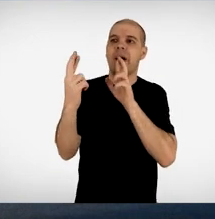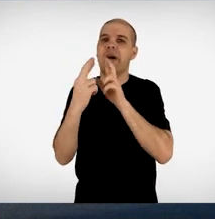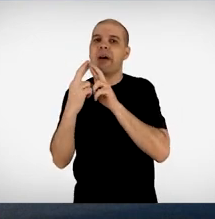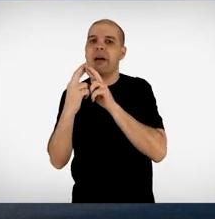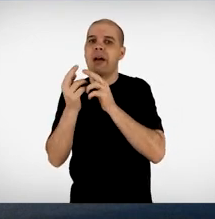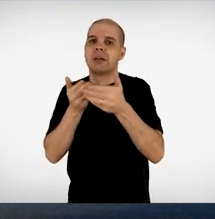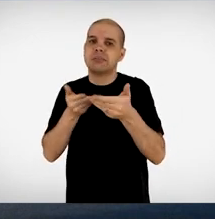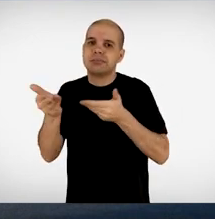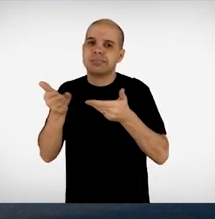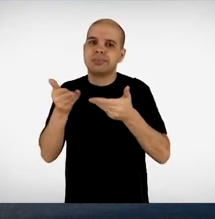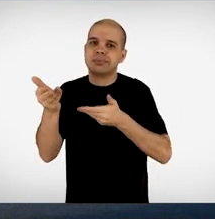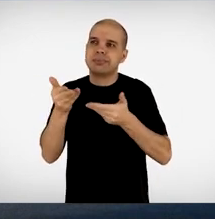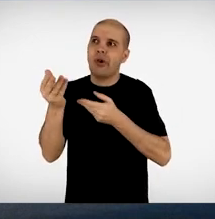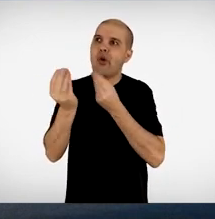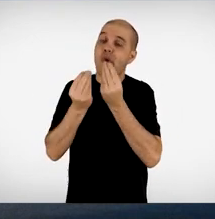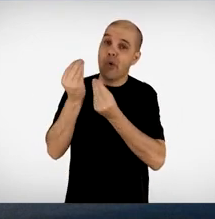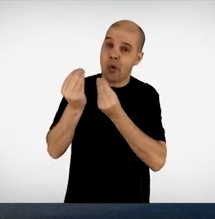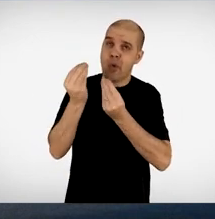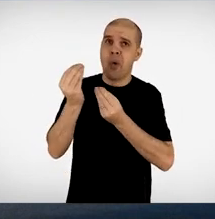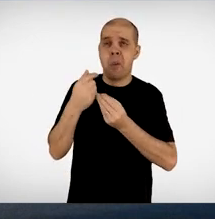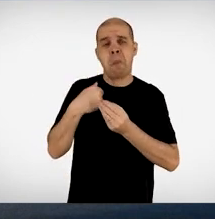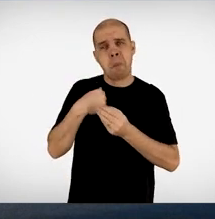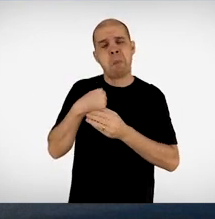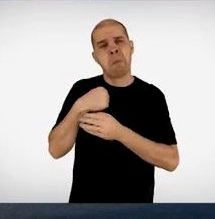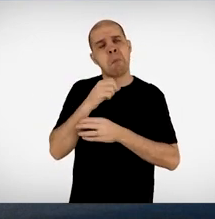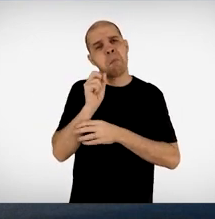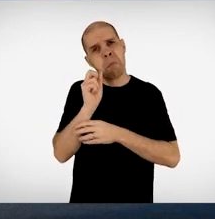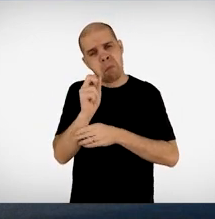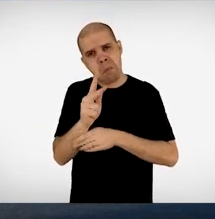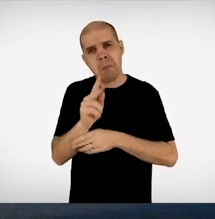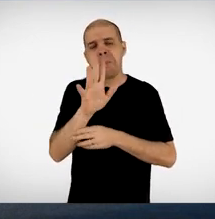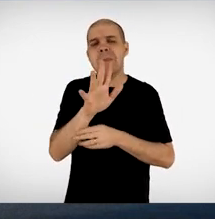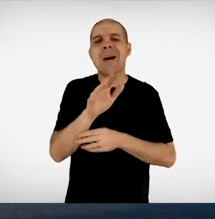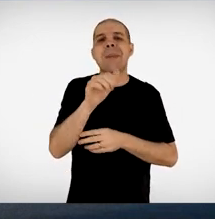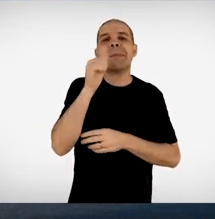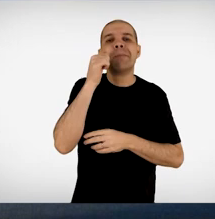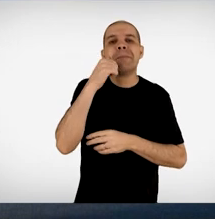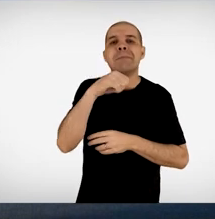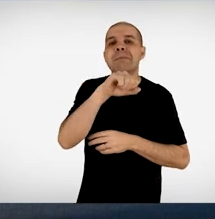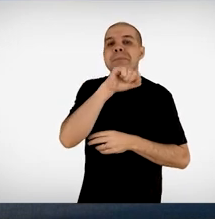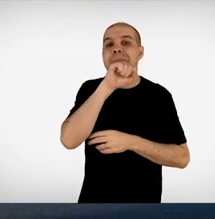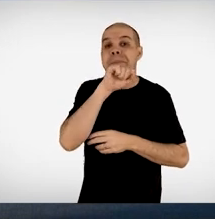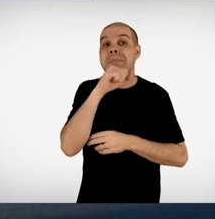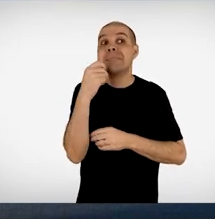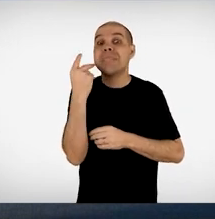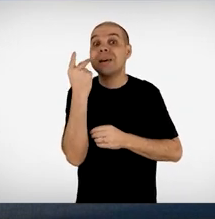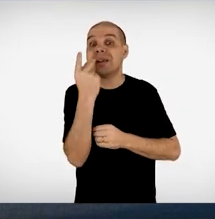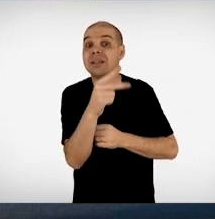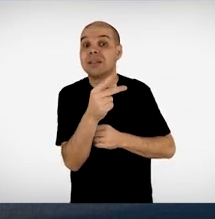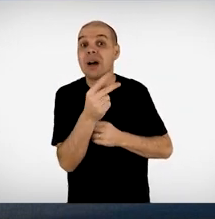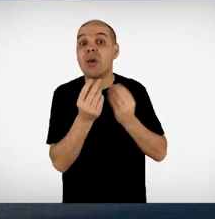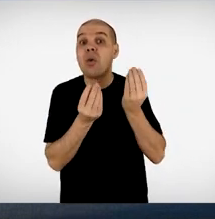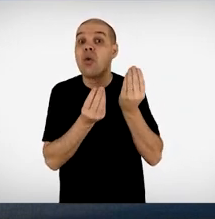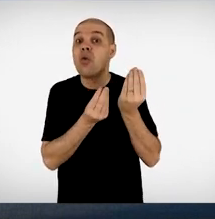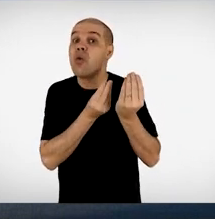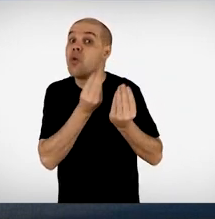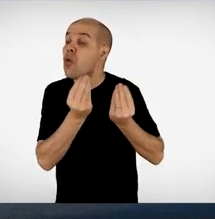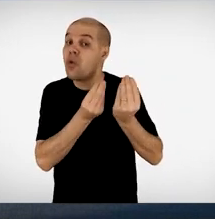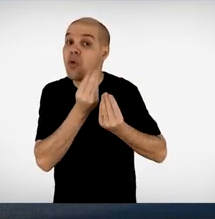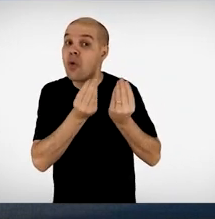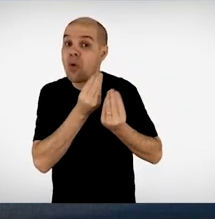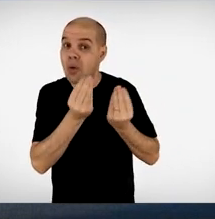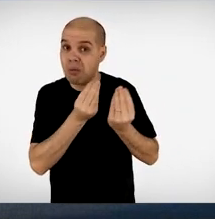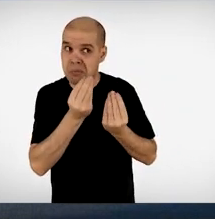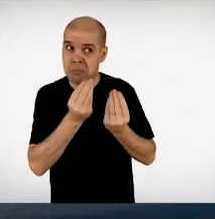Tati perguntou, pô, a relação com o pai. E aí eu fiquei pensando, essa mãe que só aparece nessa cena, nessa única cena tão precisa que a Marielle falou